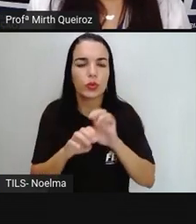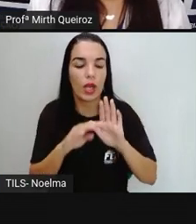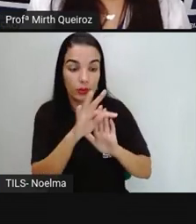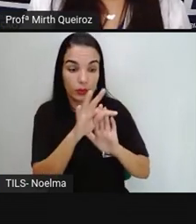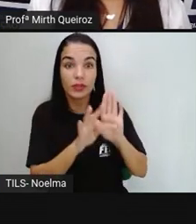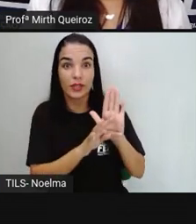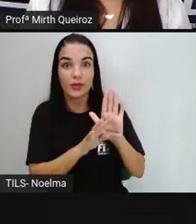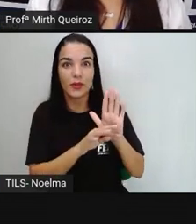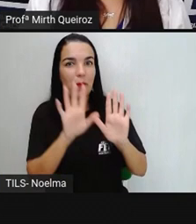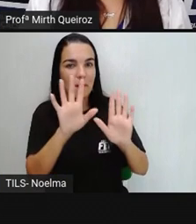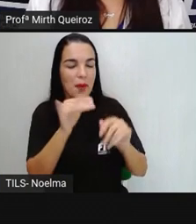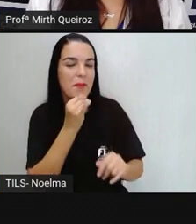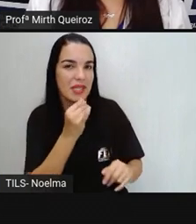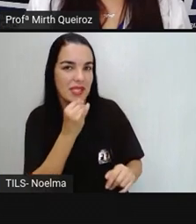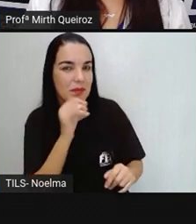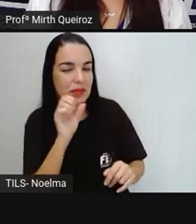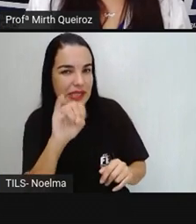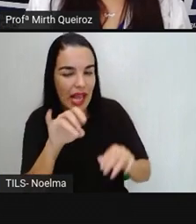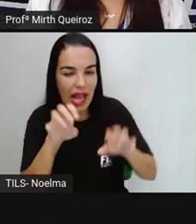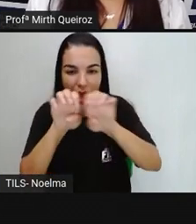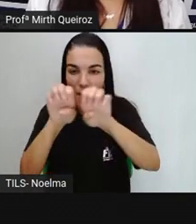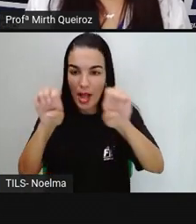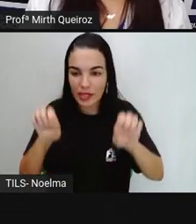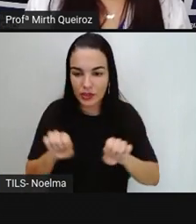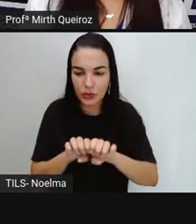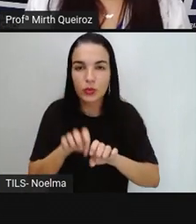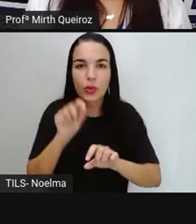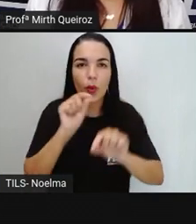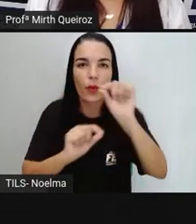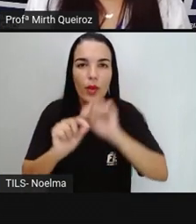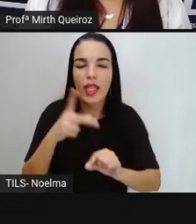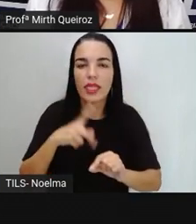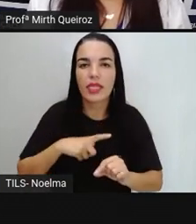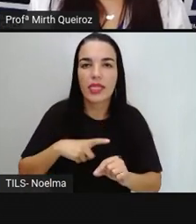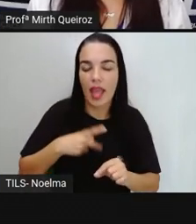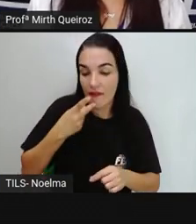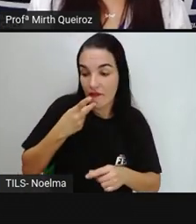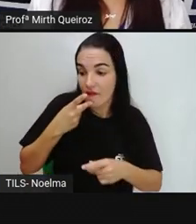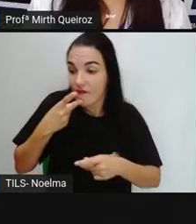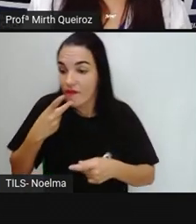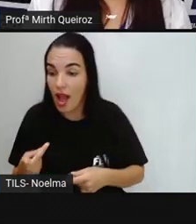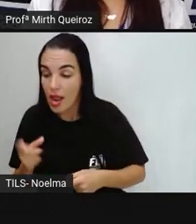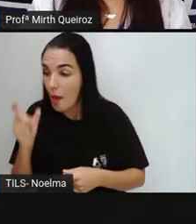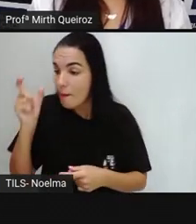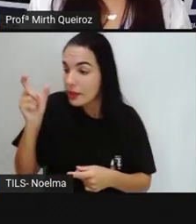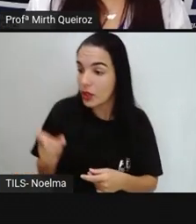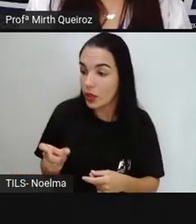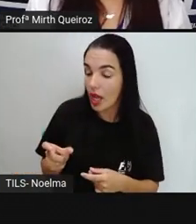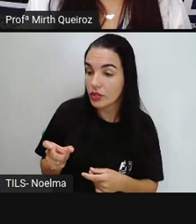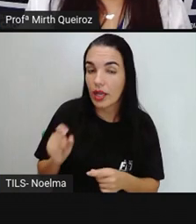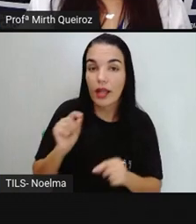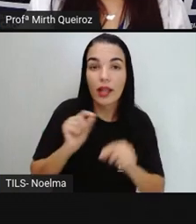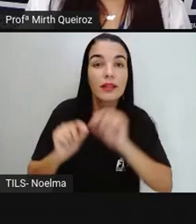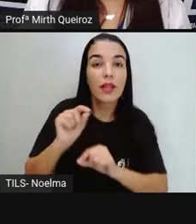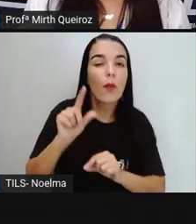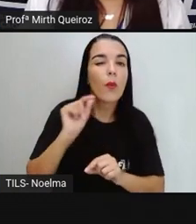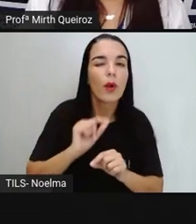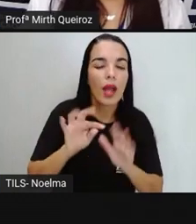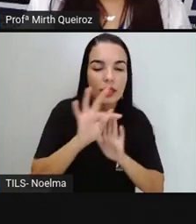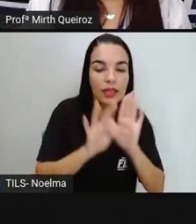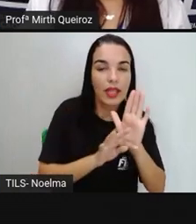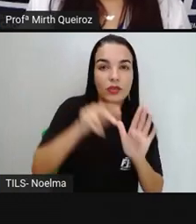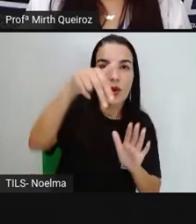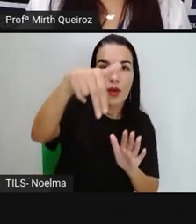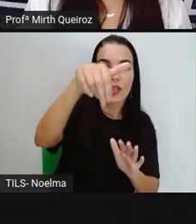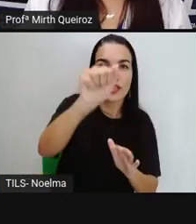muita coisa. Por exemplo, quando você vê um texto com falas, né? Ali se trata de um texto narrativo e ele vai estar